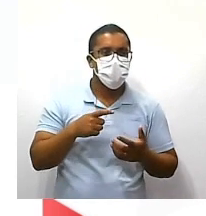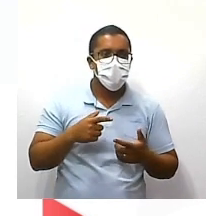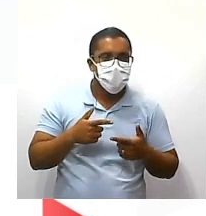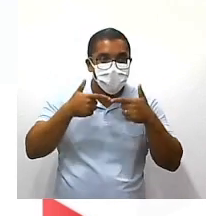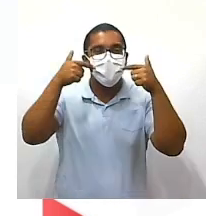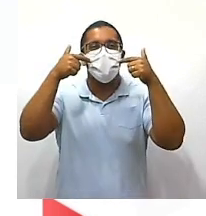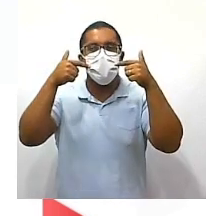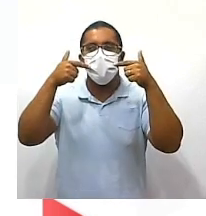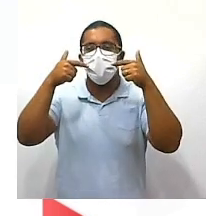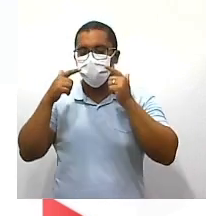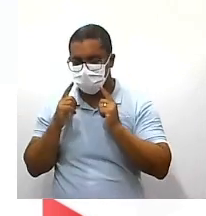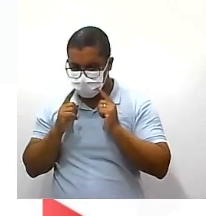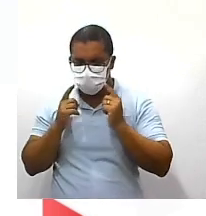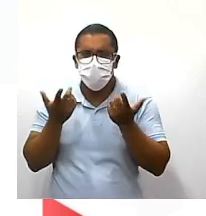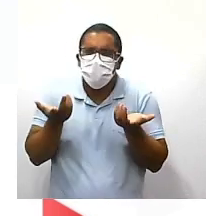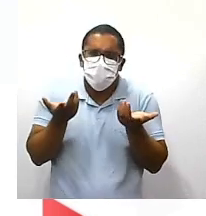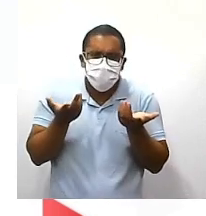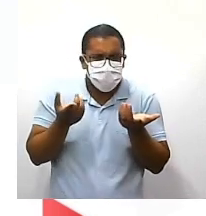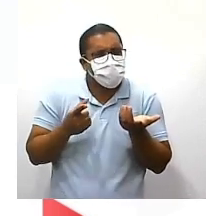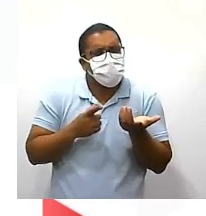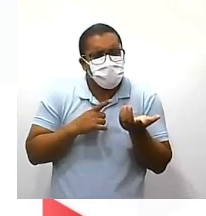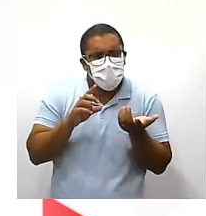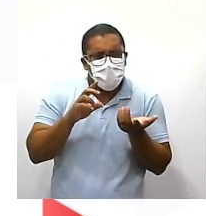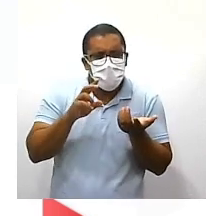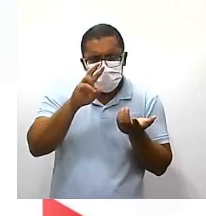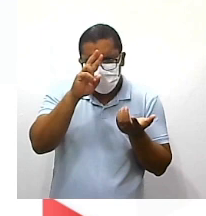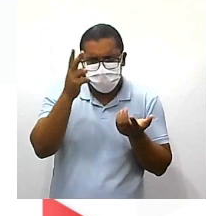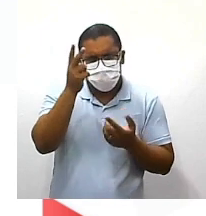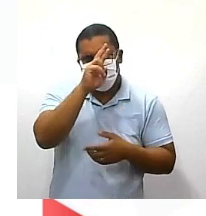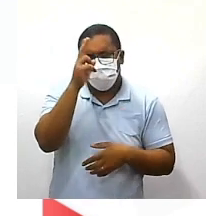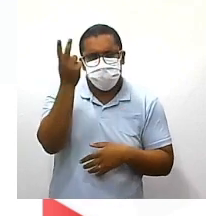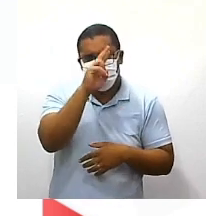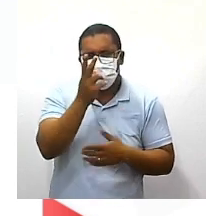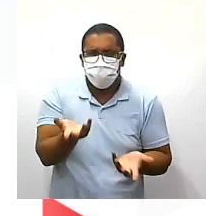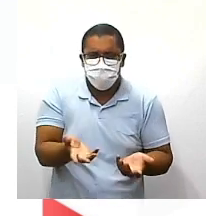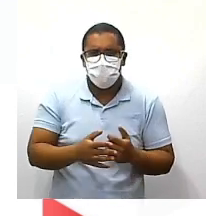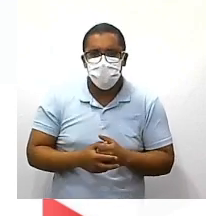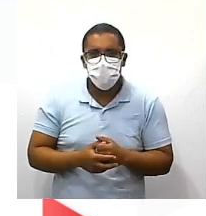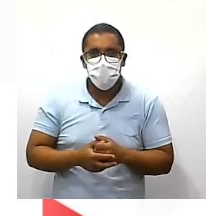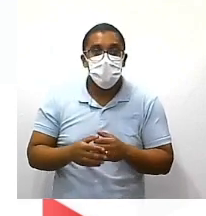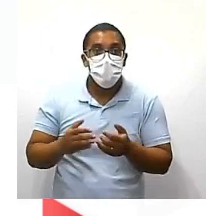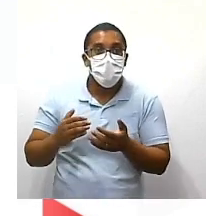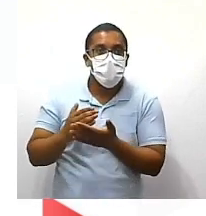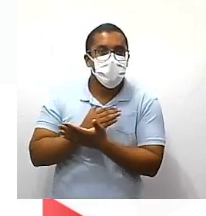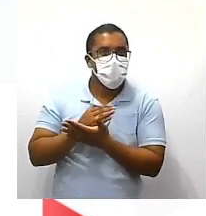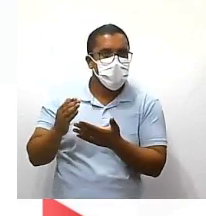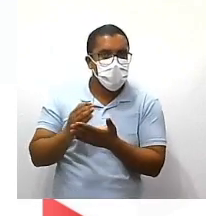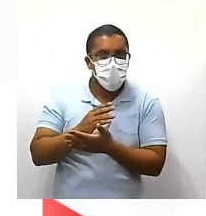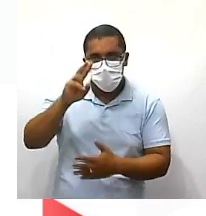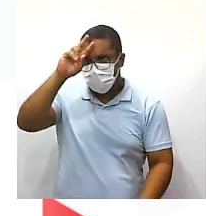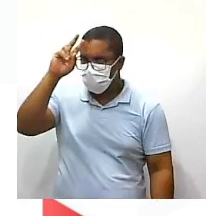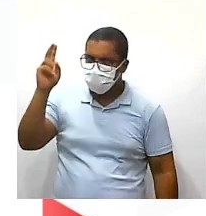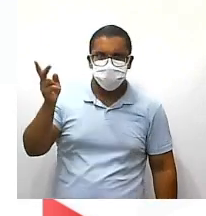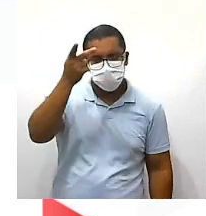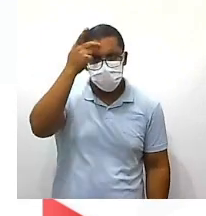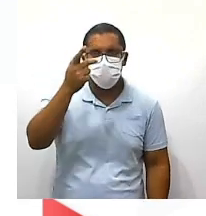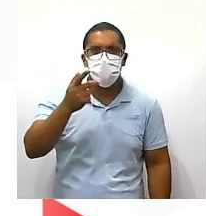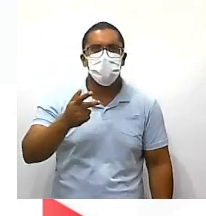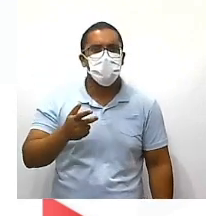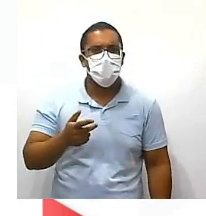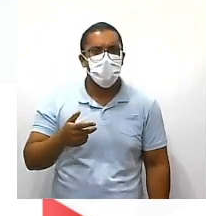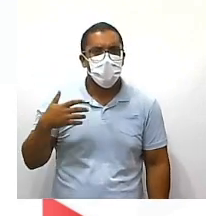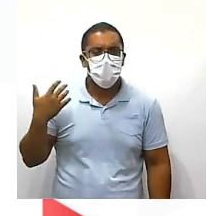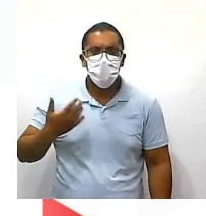humor. Existem também os surtos psicóticos. O que é um surto psicótico? Na verdade, é